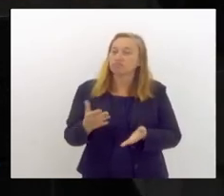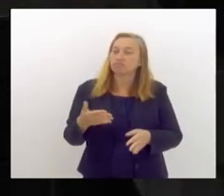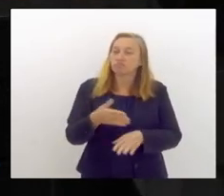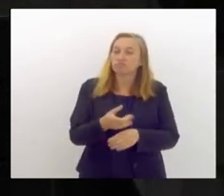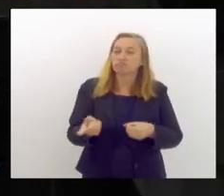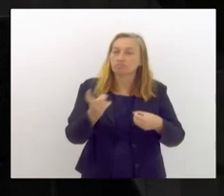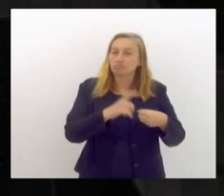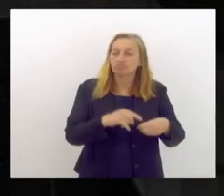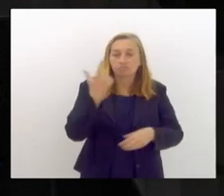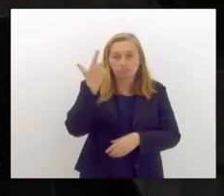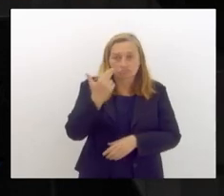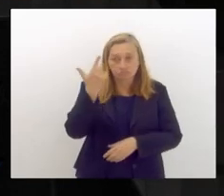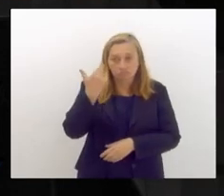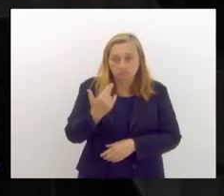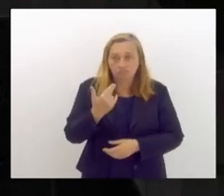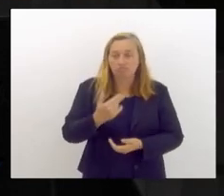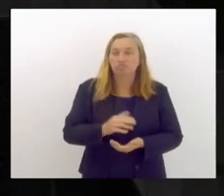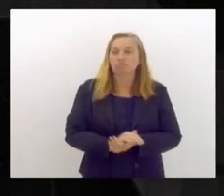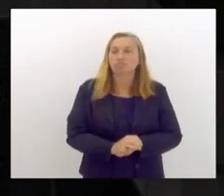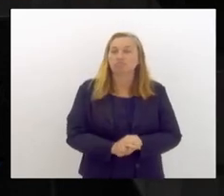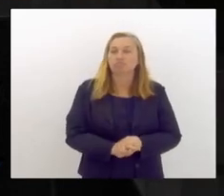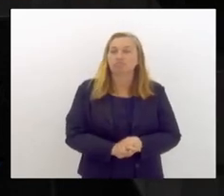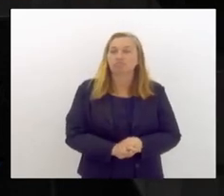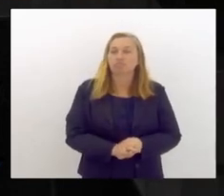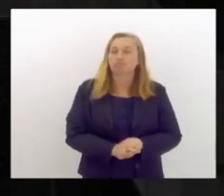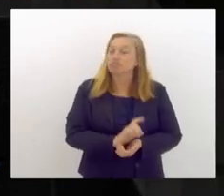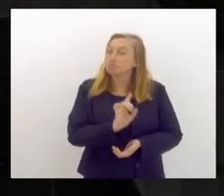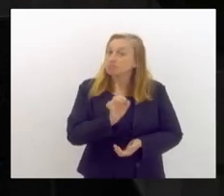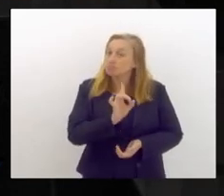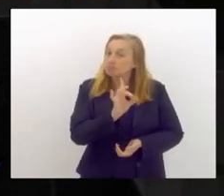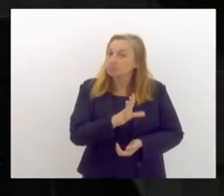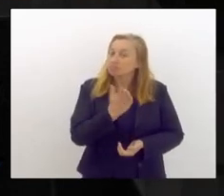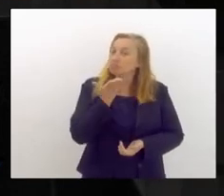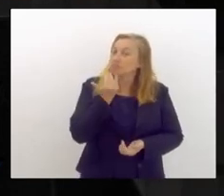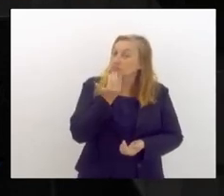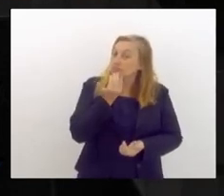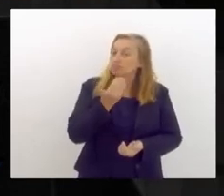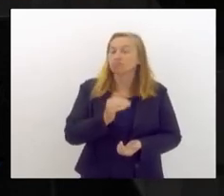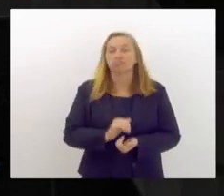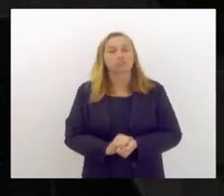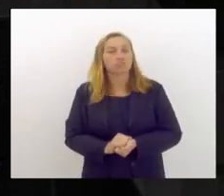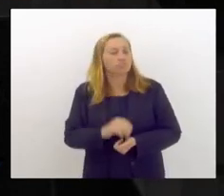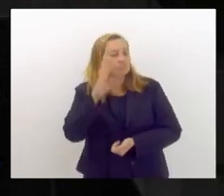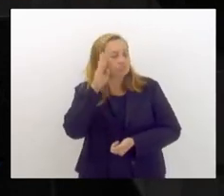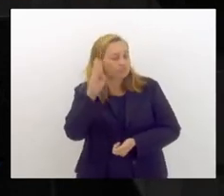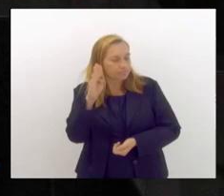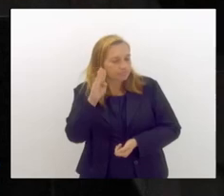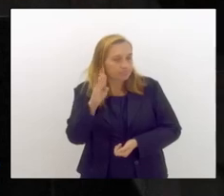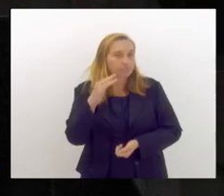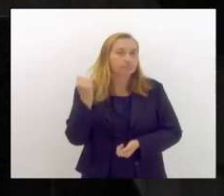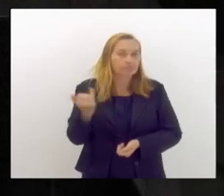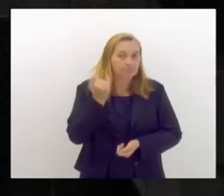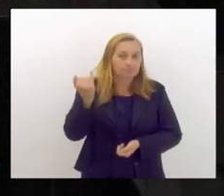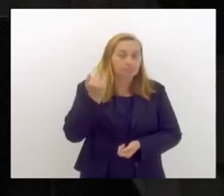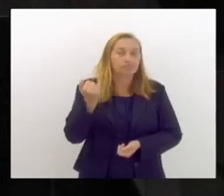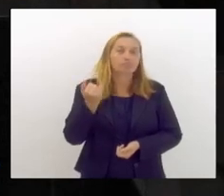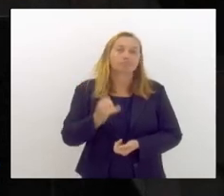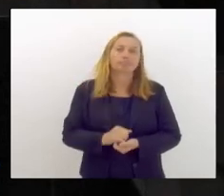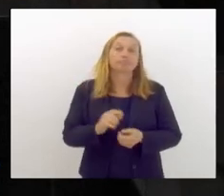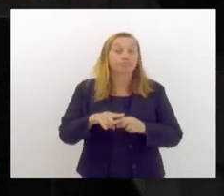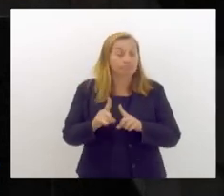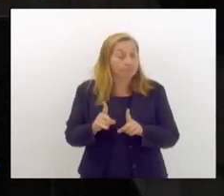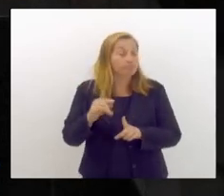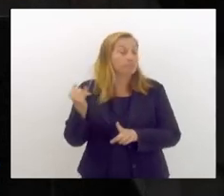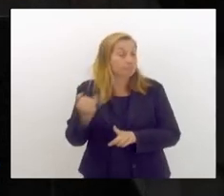à normalidade desses repasses. Não só da merenda, que é fundamental e importante, mas